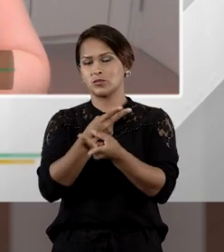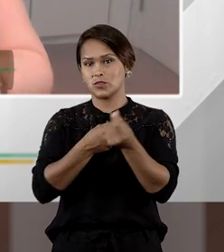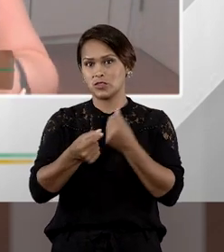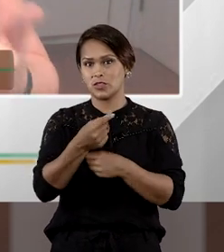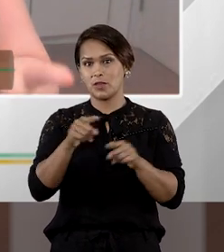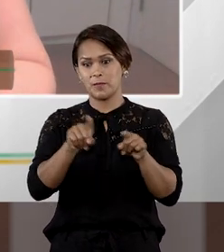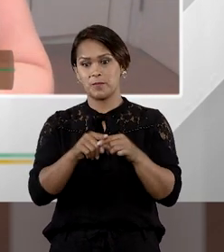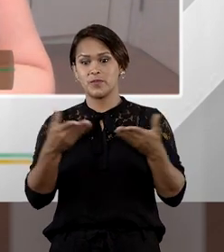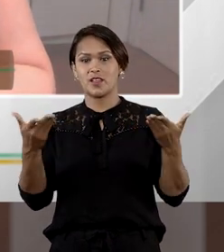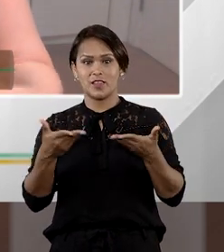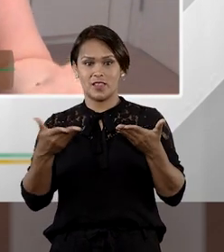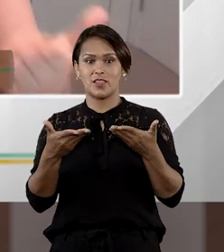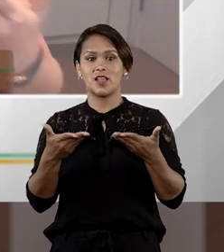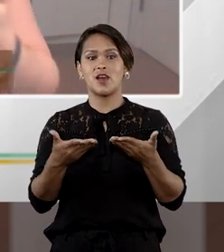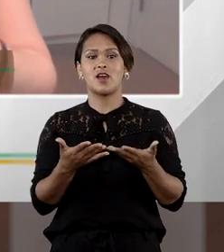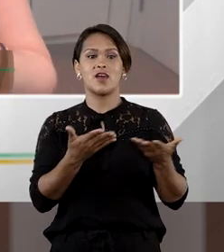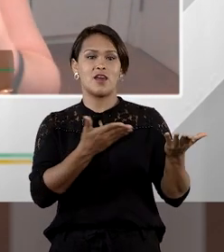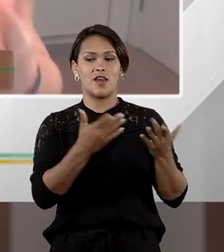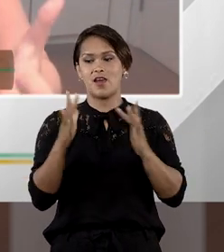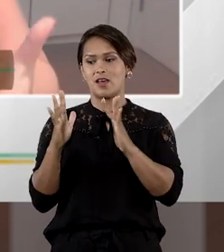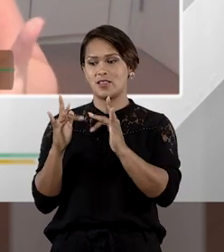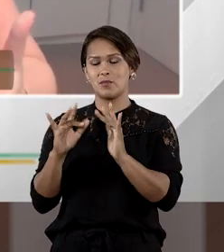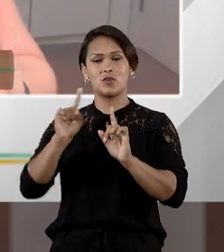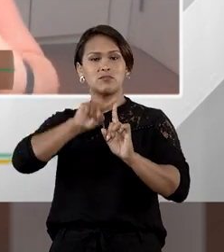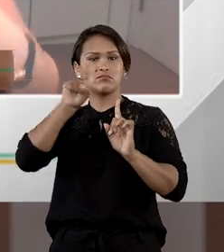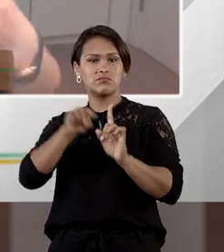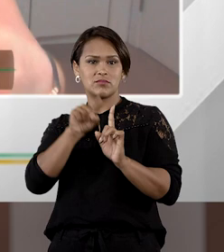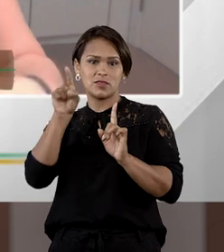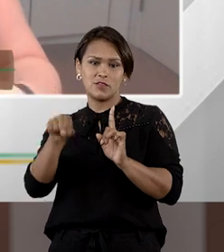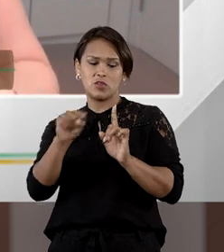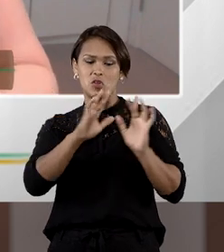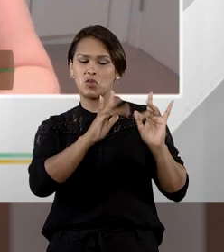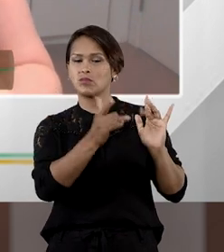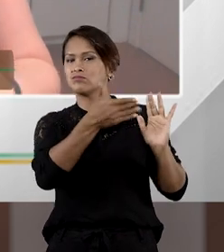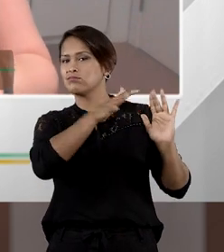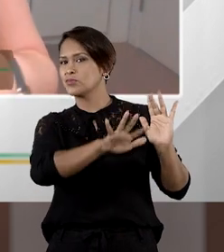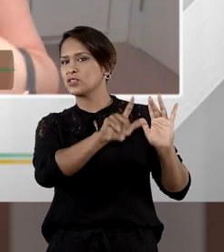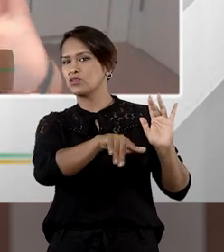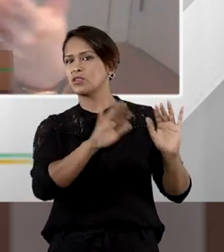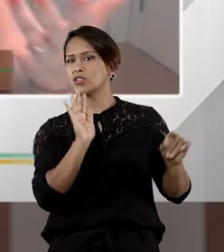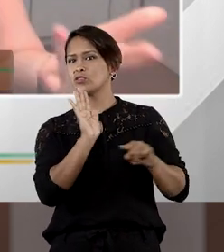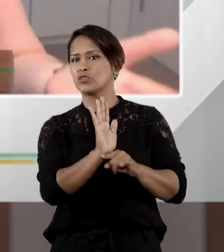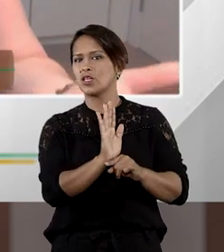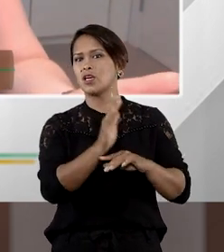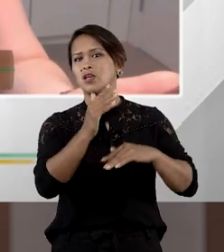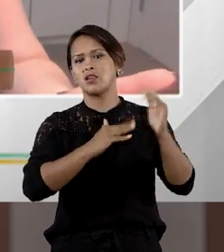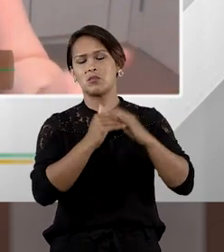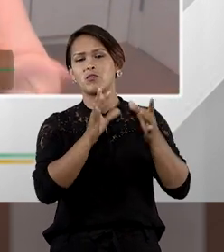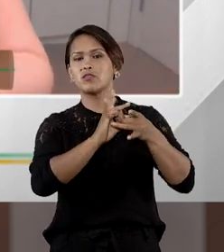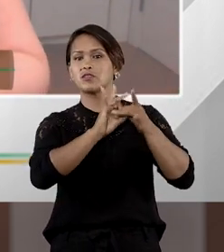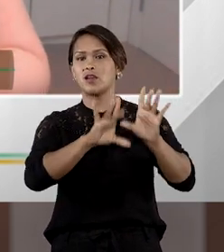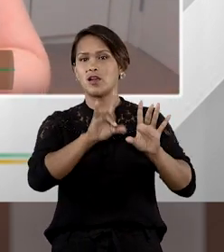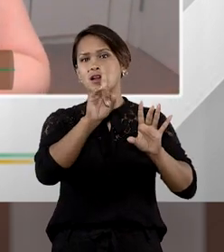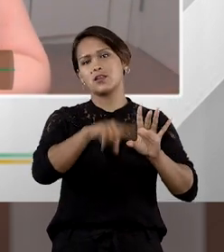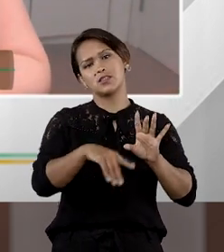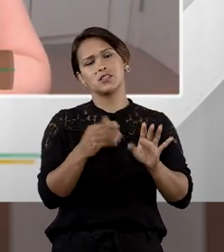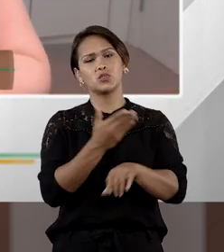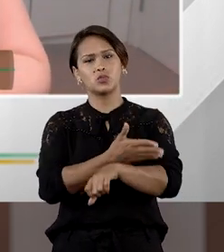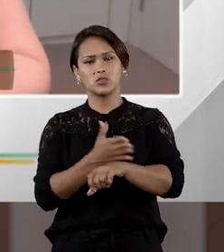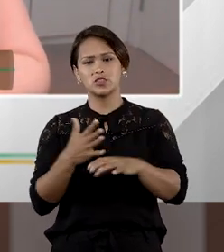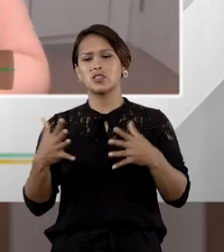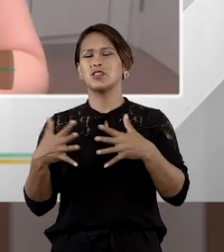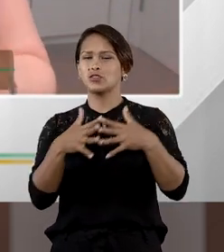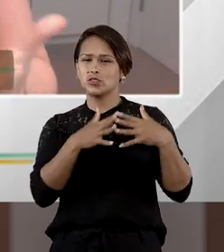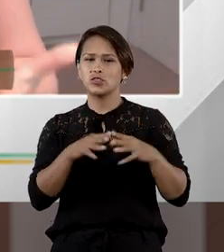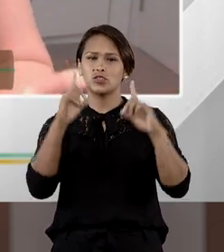Então, na hora do vamos ver, né, digamos, a namorada ficou grávida e o namorado não quer contribuir, ele é um profissional liberal, costuma haver